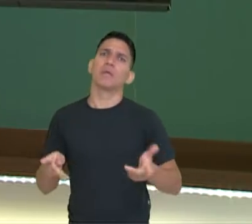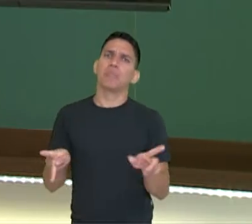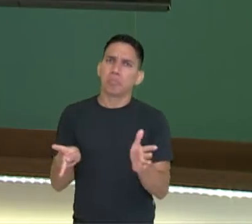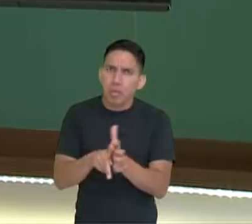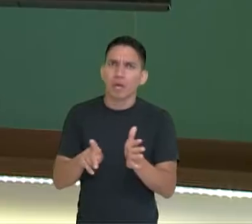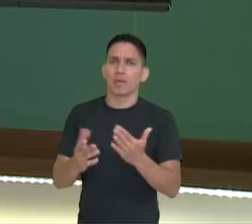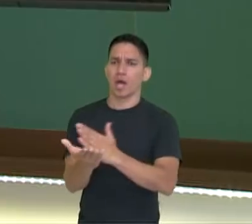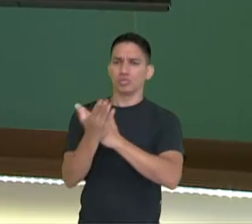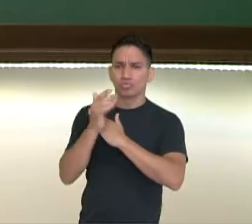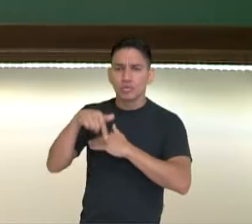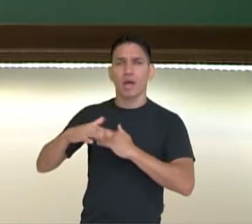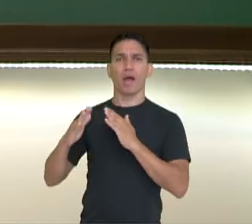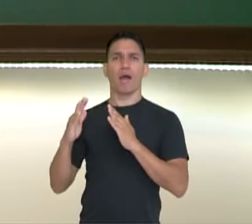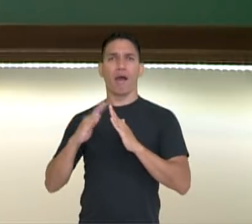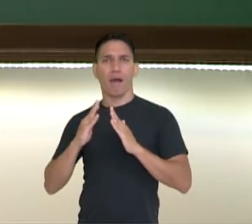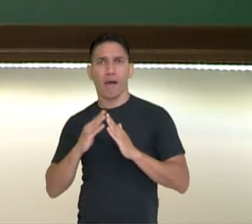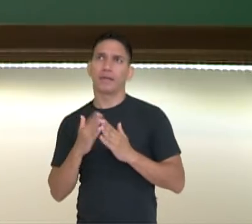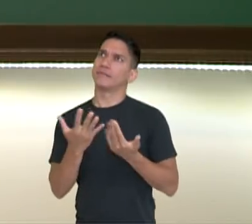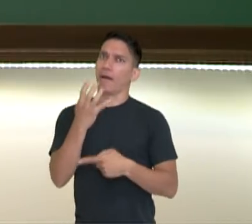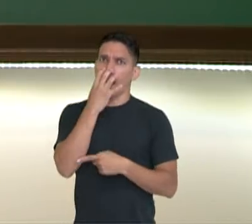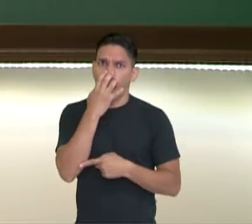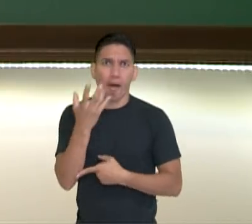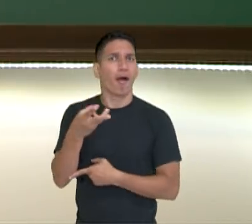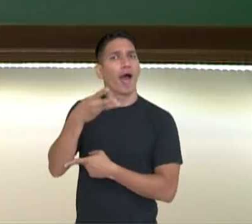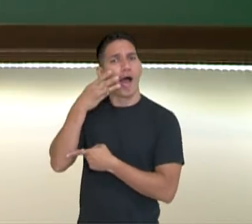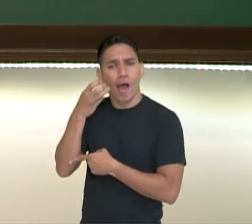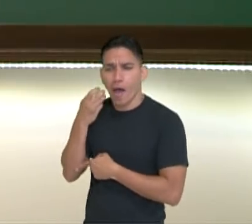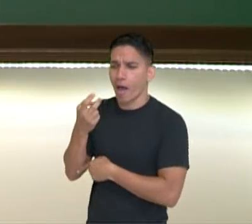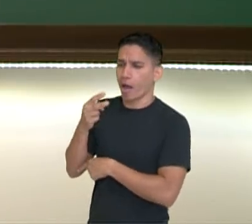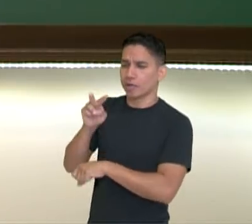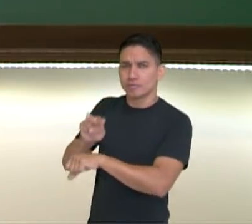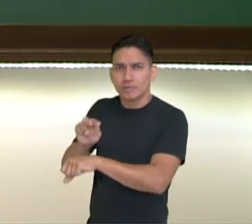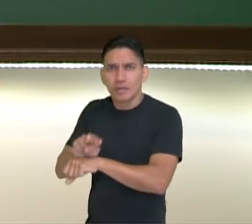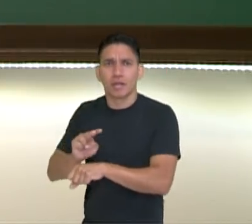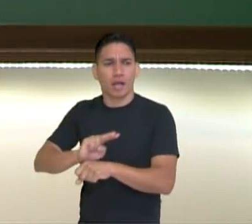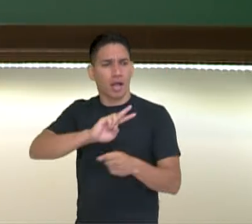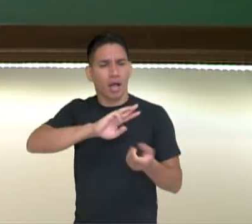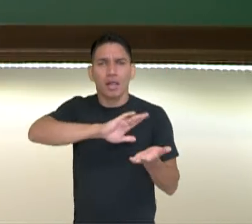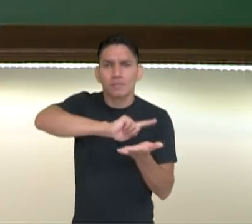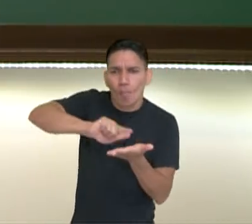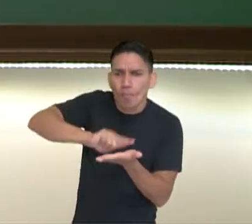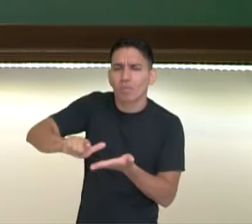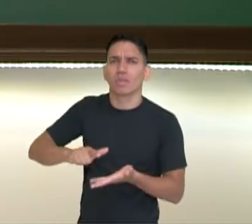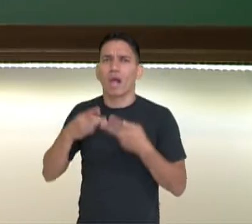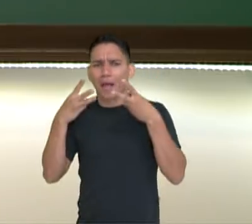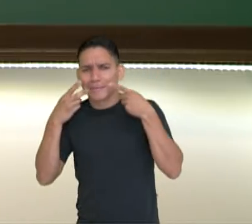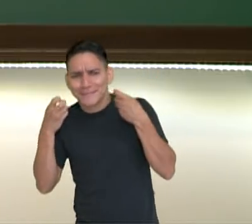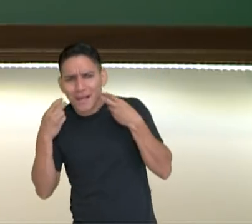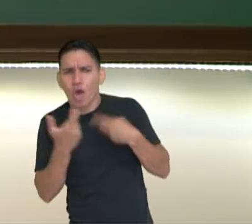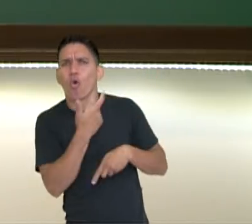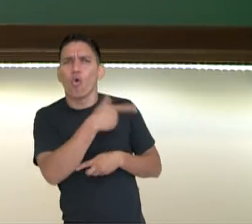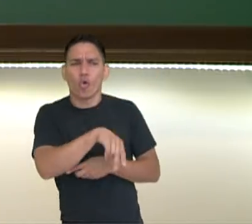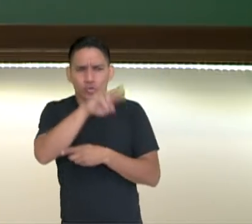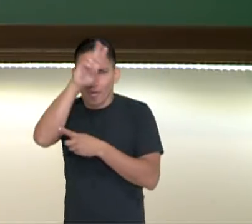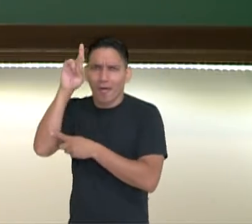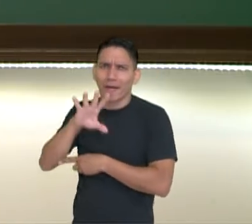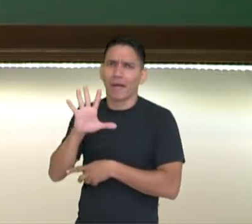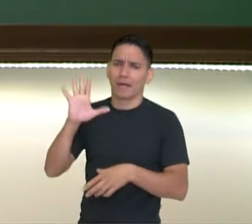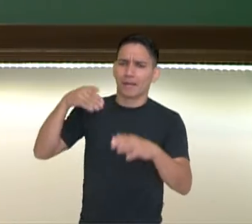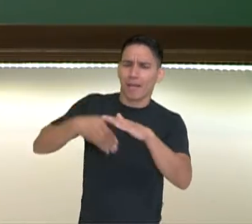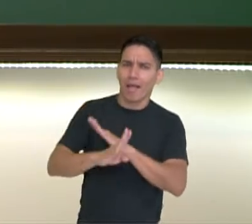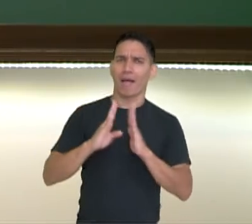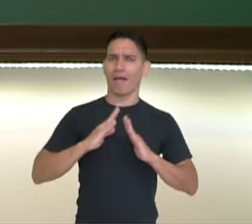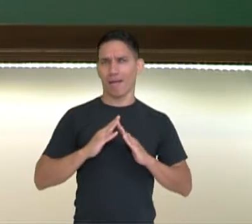cachorros, gatos, segurança, o cachorro, o gato para ajudar na limpeza, caçando pequenos roedores e outros insetos que podem entrar na